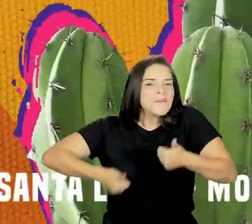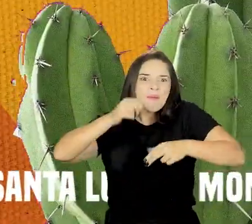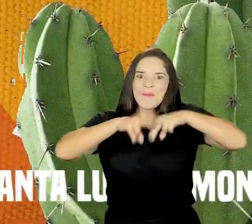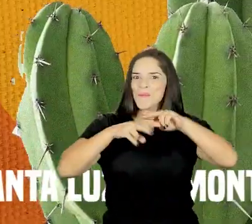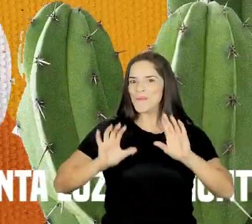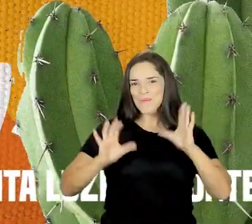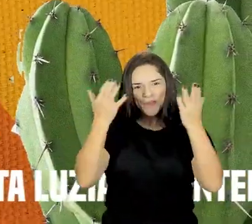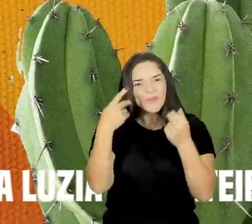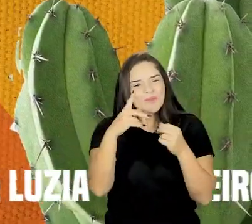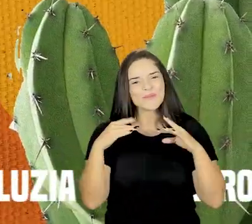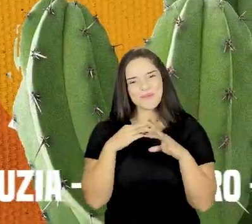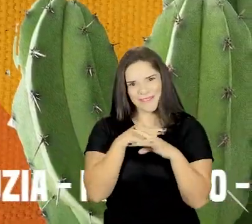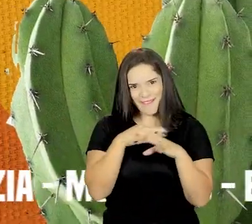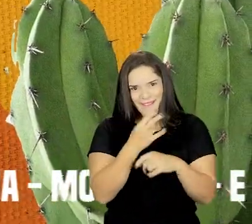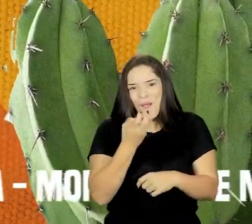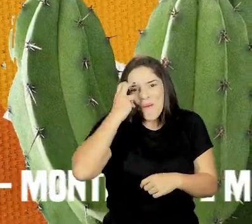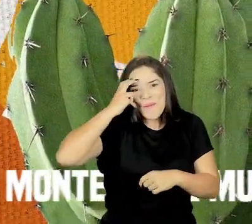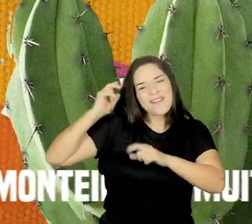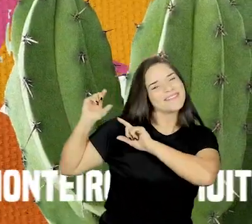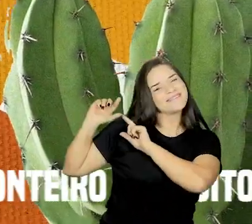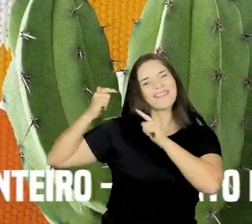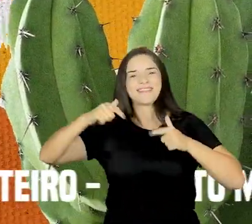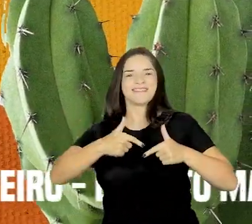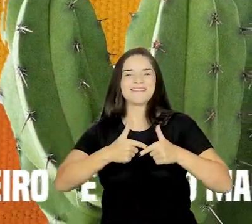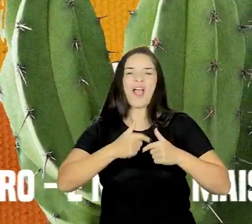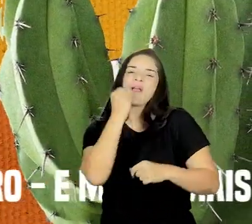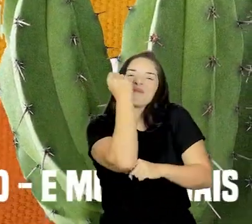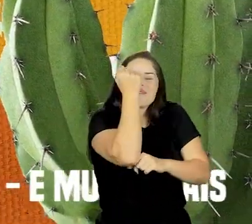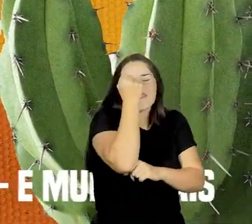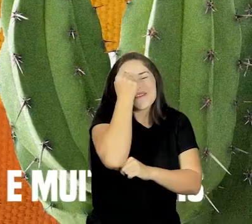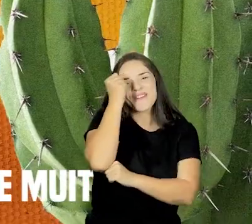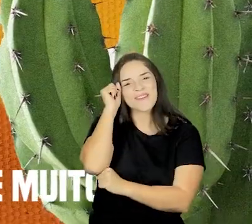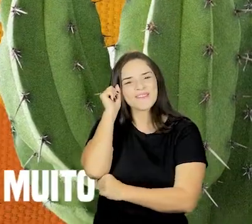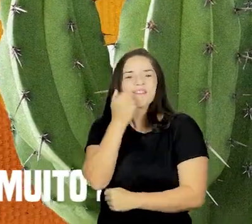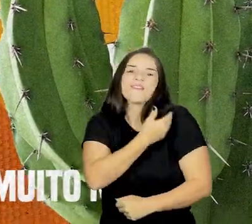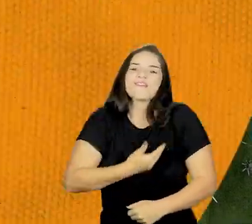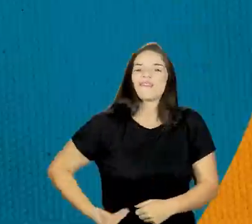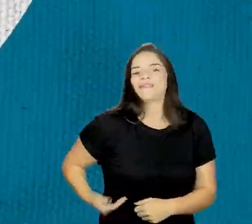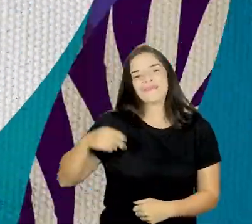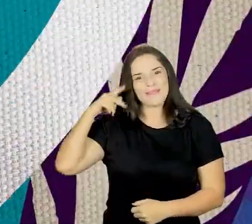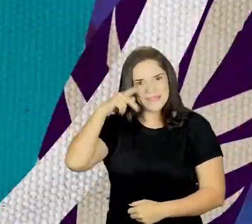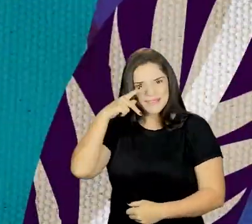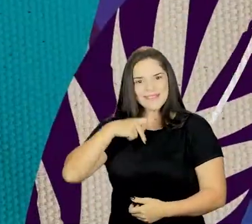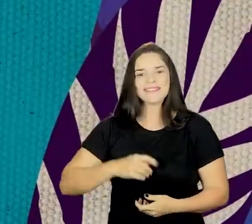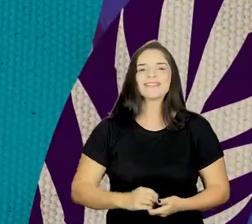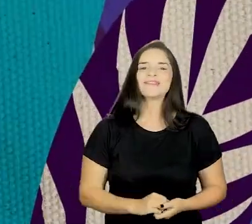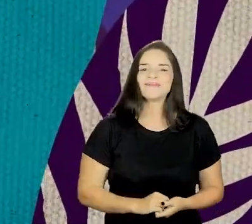São João é o da sua cidade, cultura, tradição e muito forró. Governo da Paraíba.